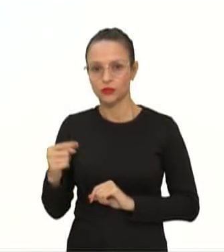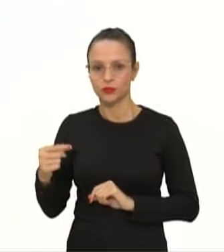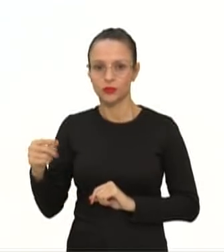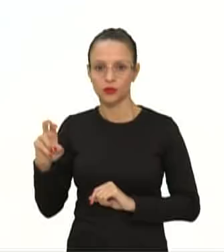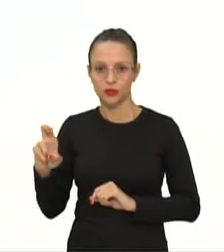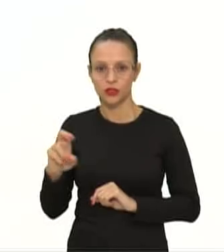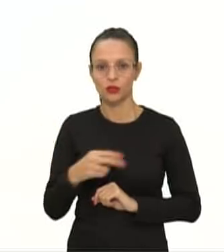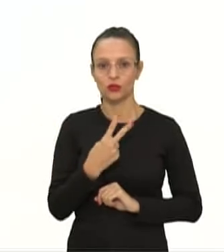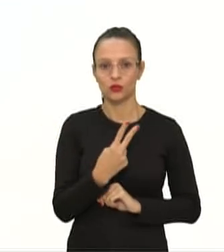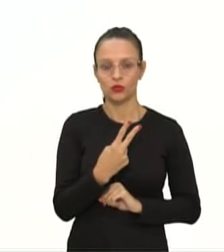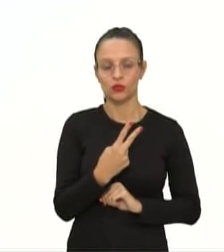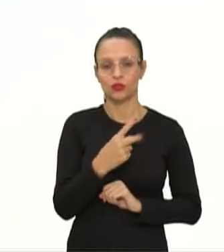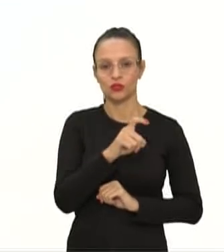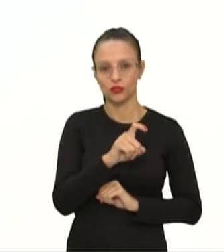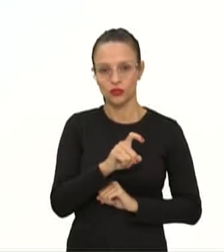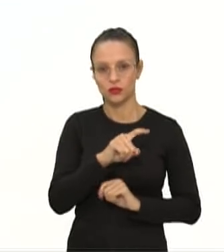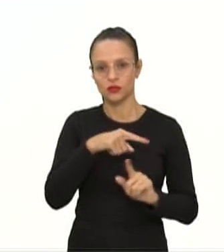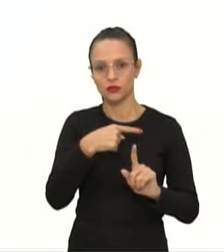2x mais x é 3x.